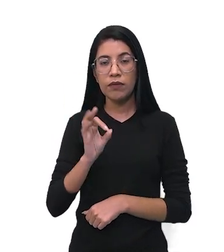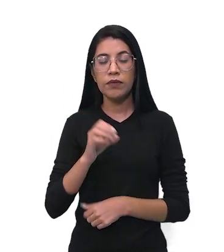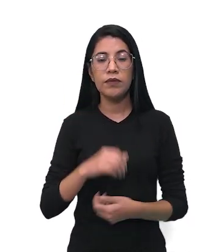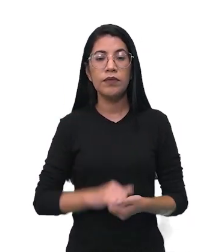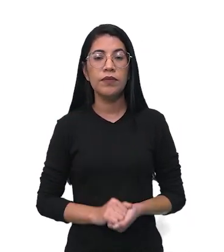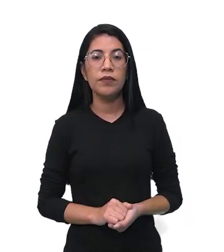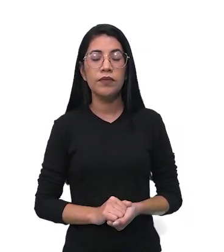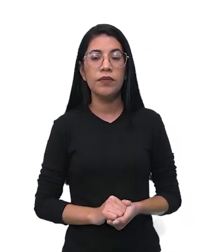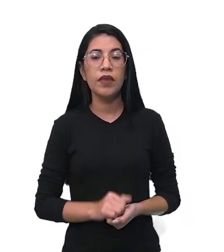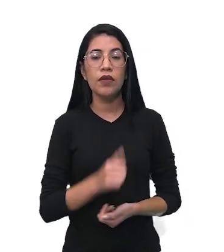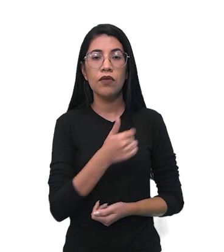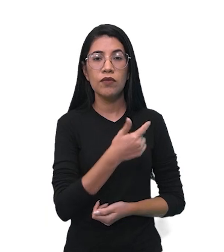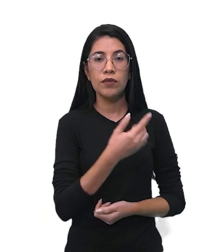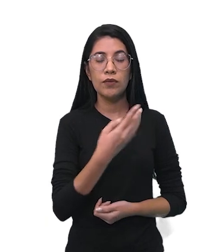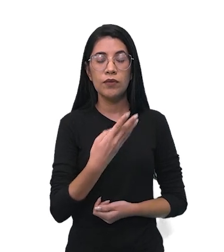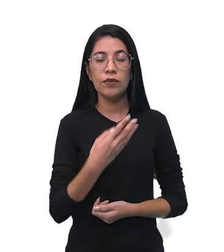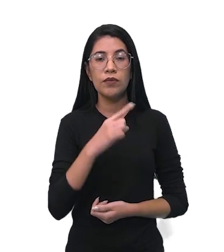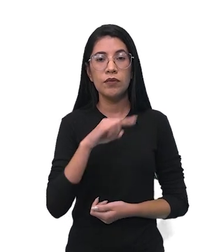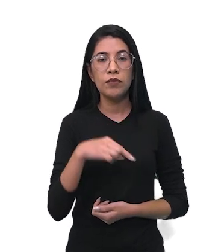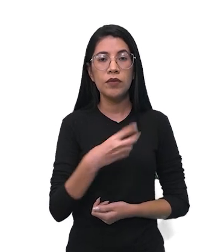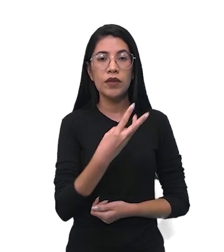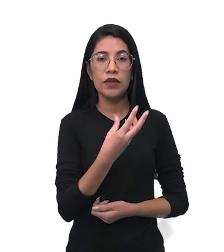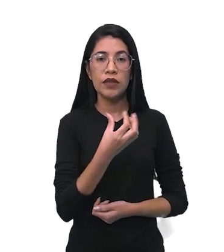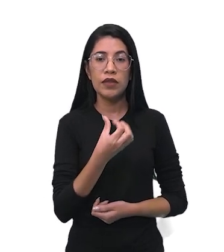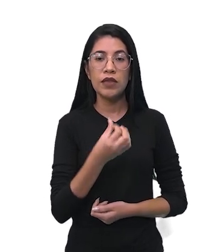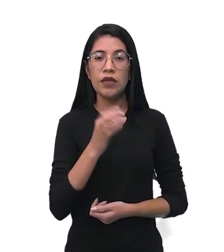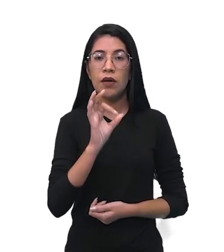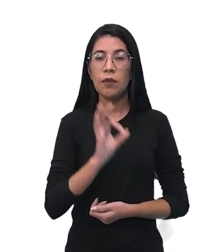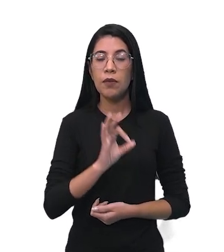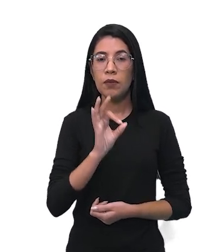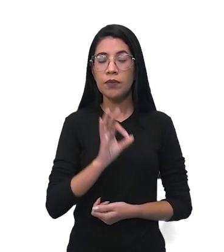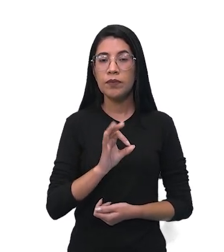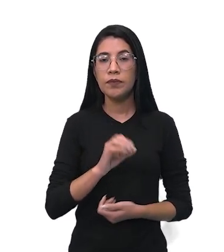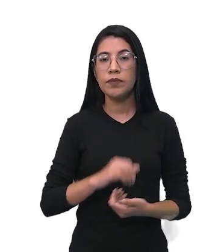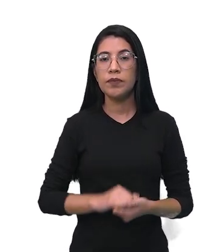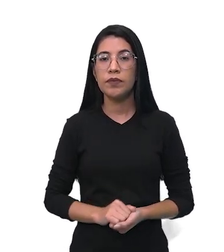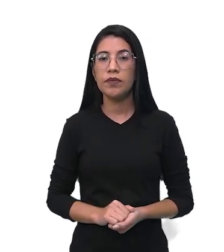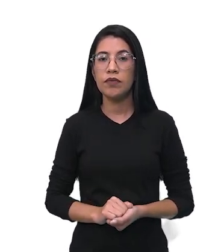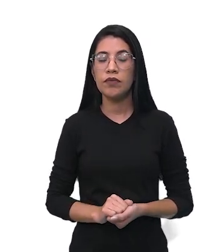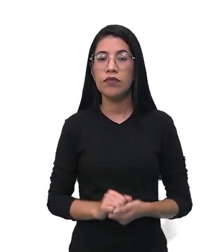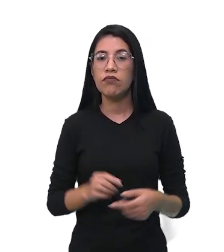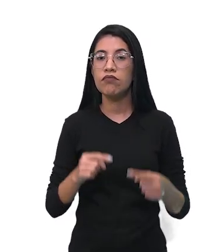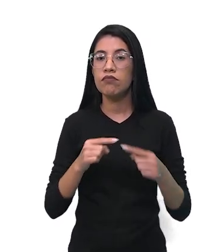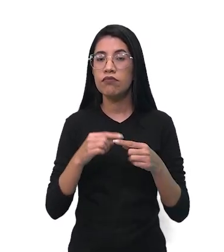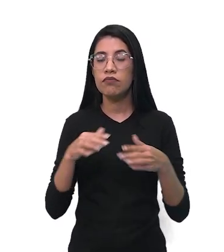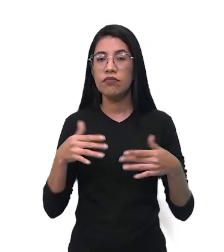24,36 correspondem a quantos por cento